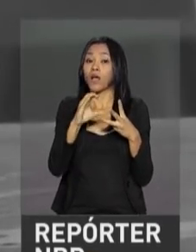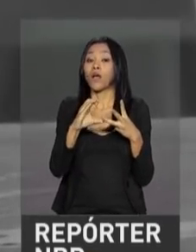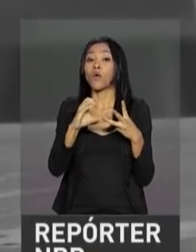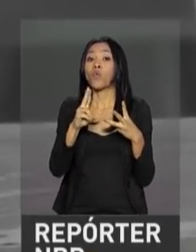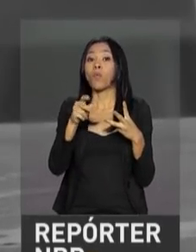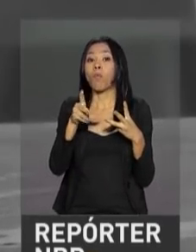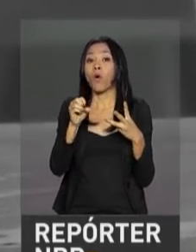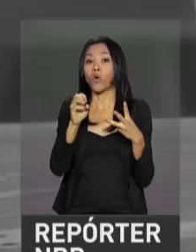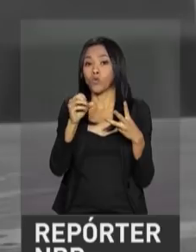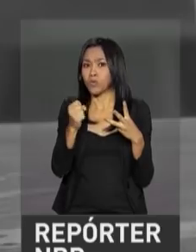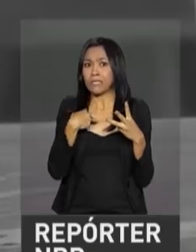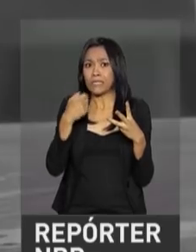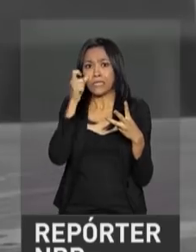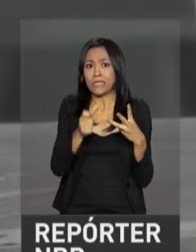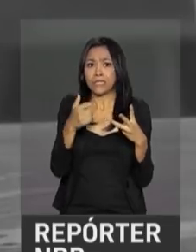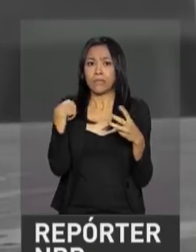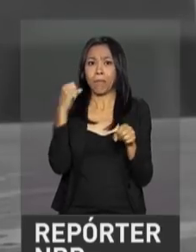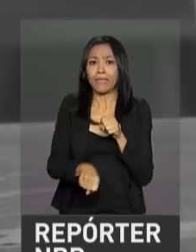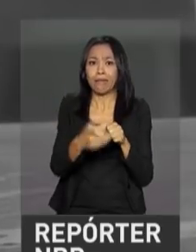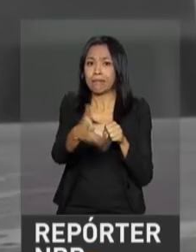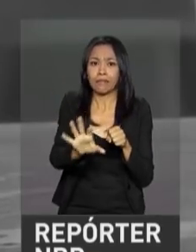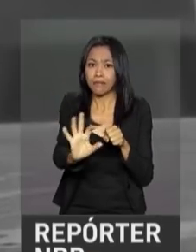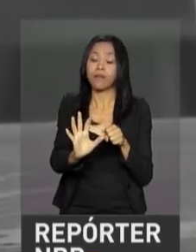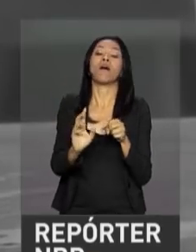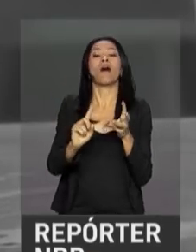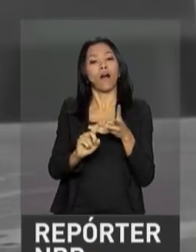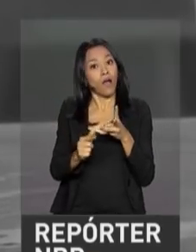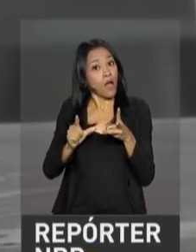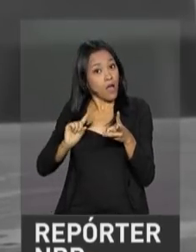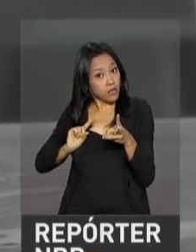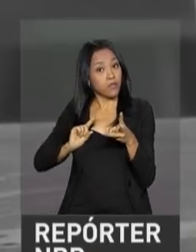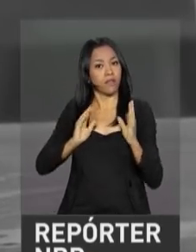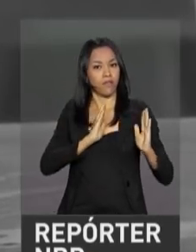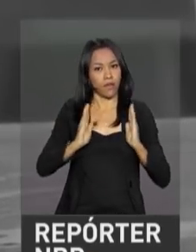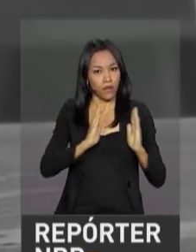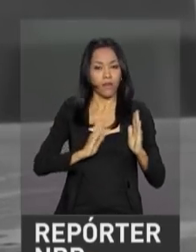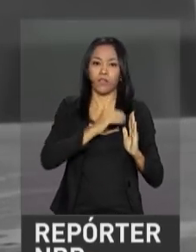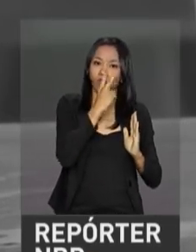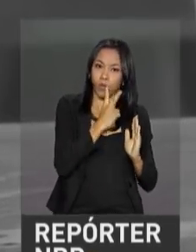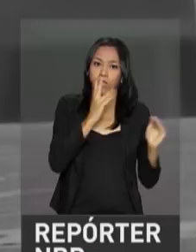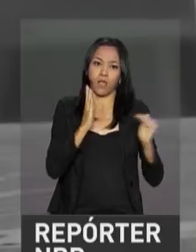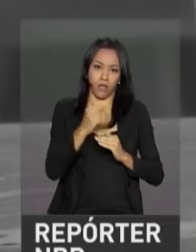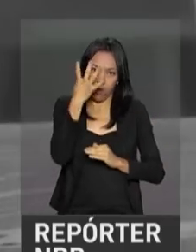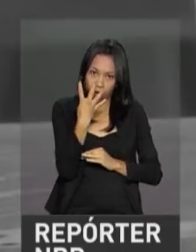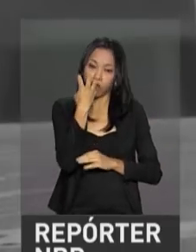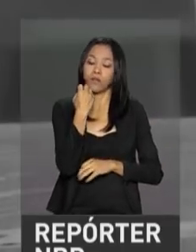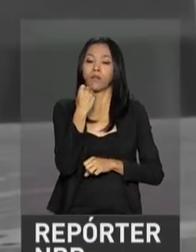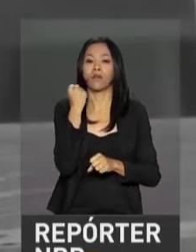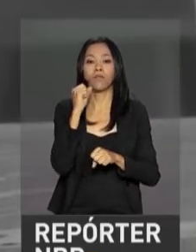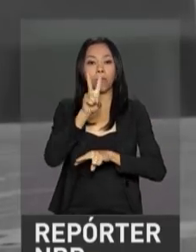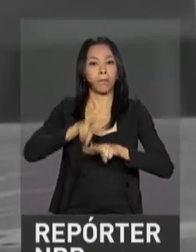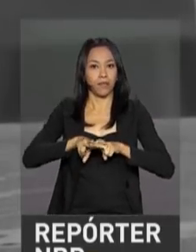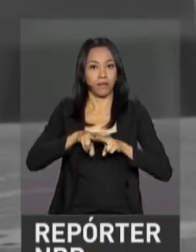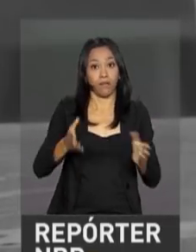sem intenção de matar antes a penalidade variava de dois a quatro anos de prisão